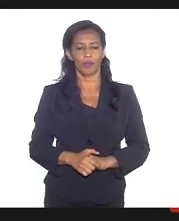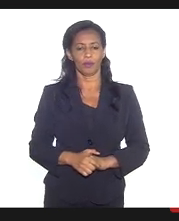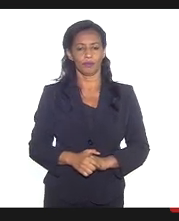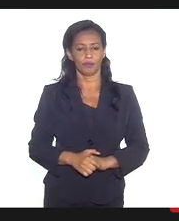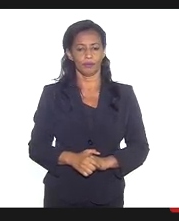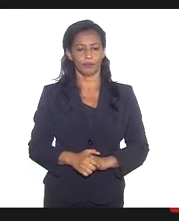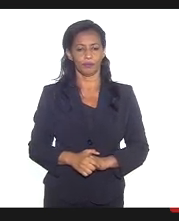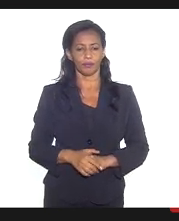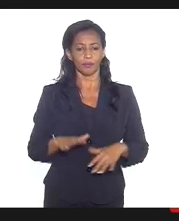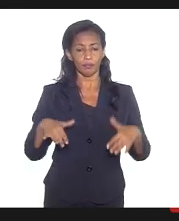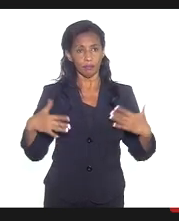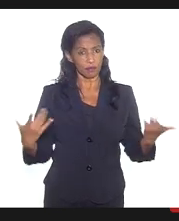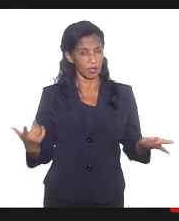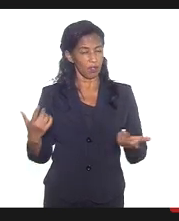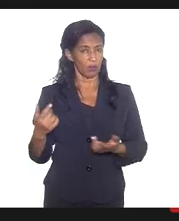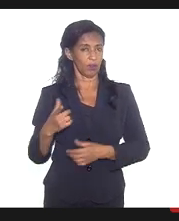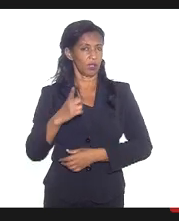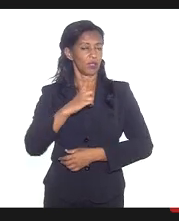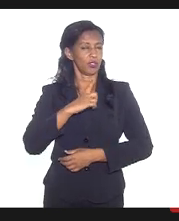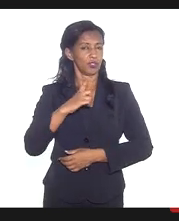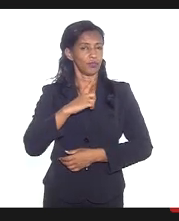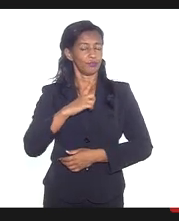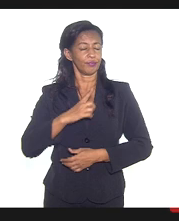Então, assim, a gente está